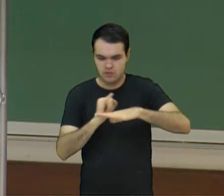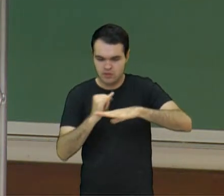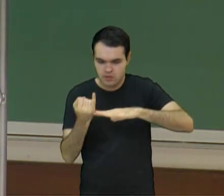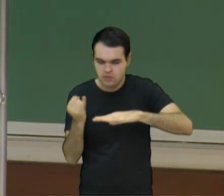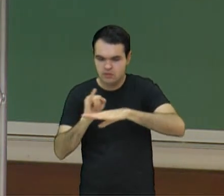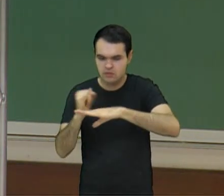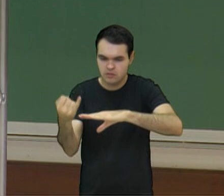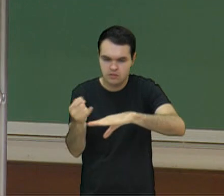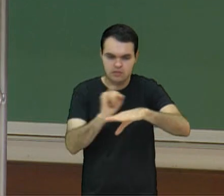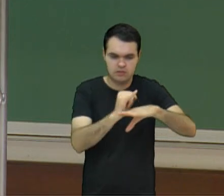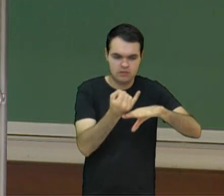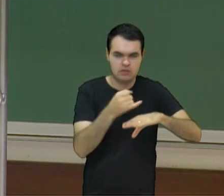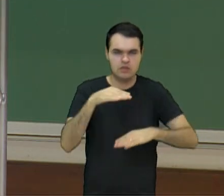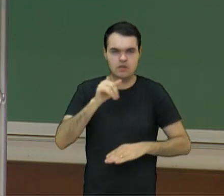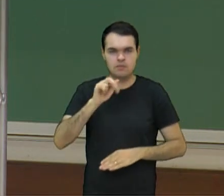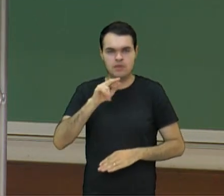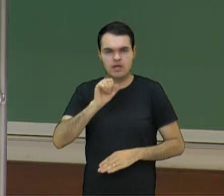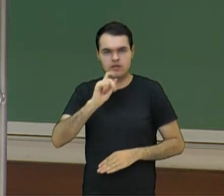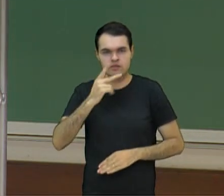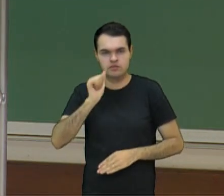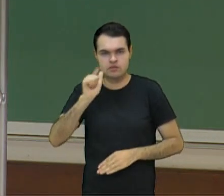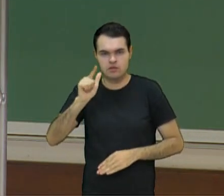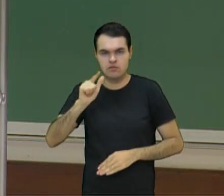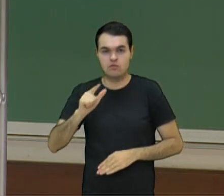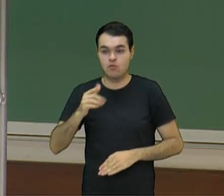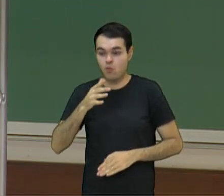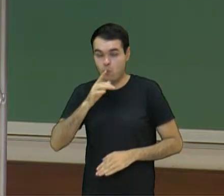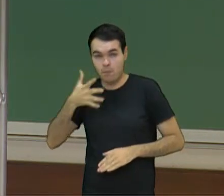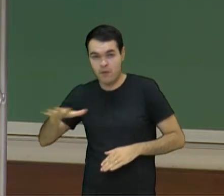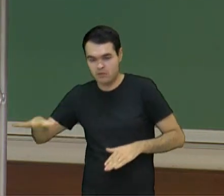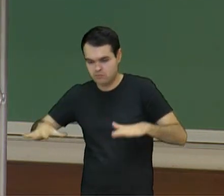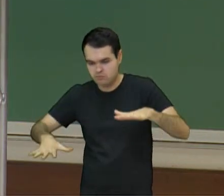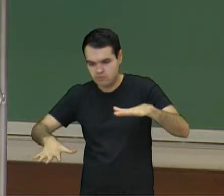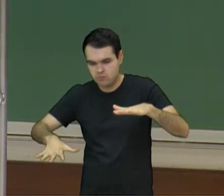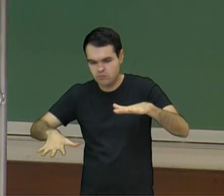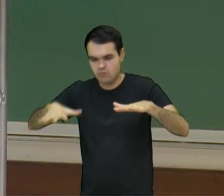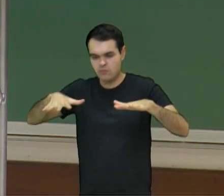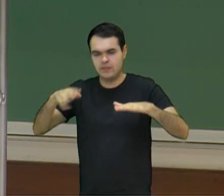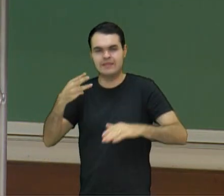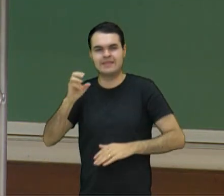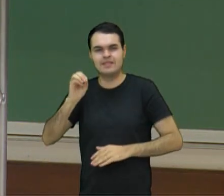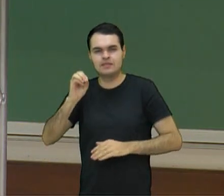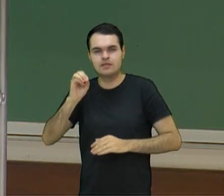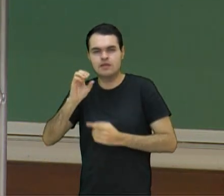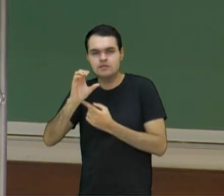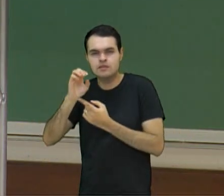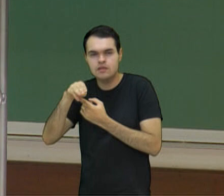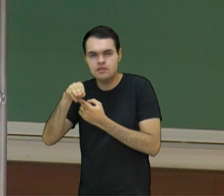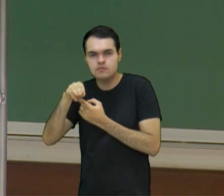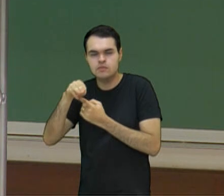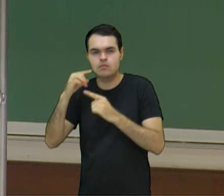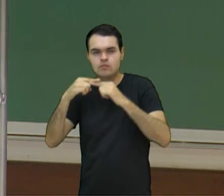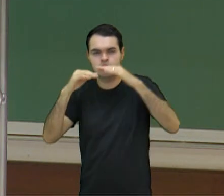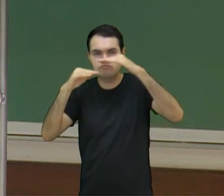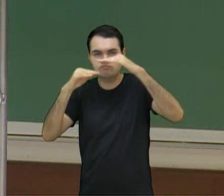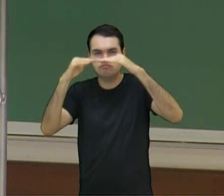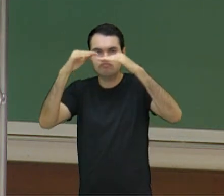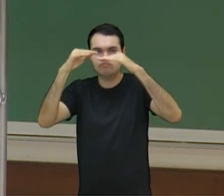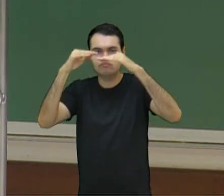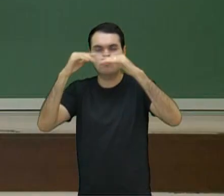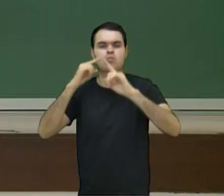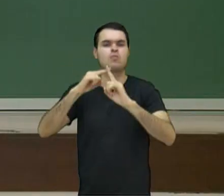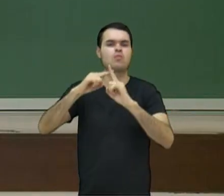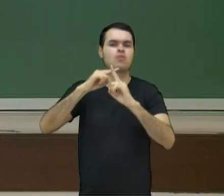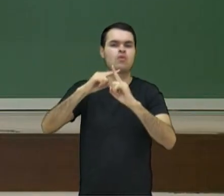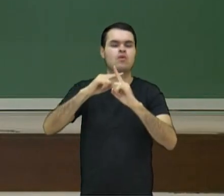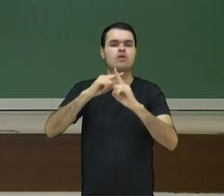Marshall, o oceano subiu aproximadamente 30 centímetros. Por que está acontecendo isso?